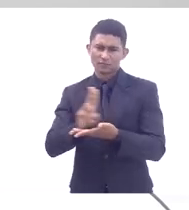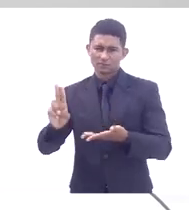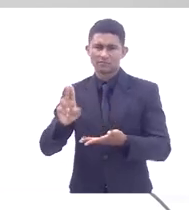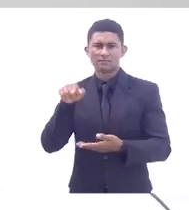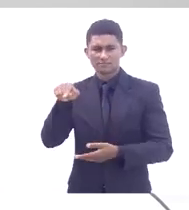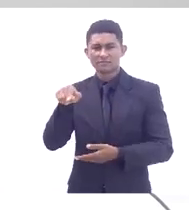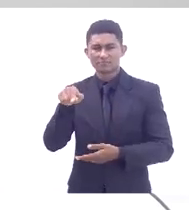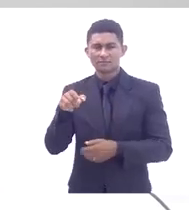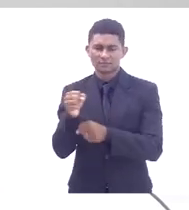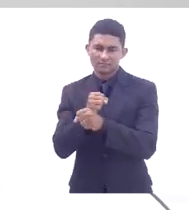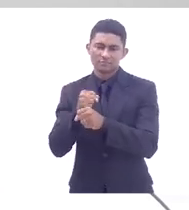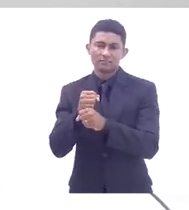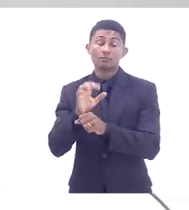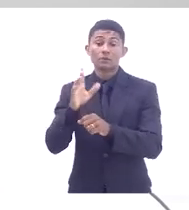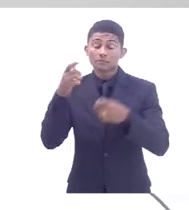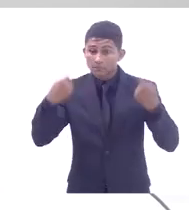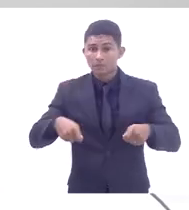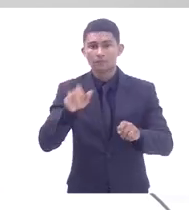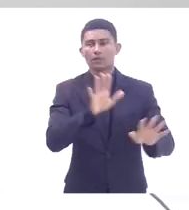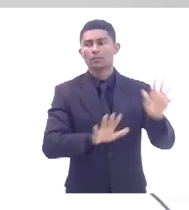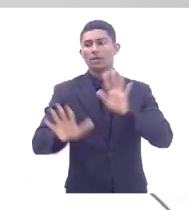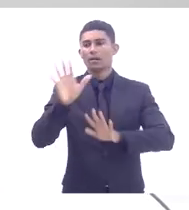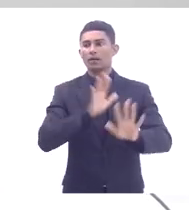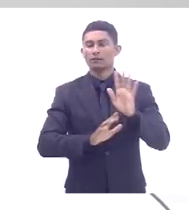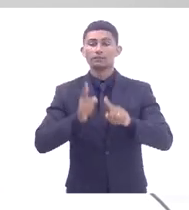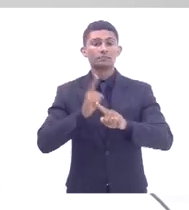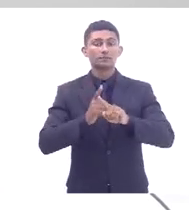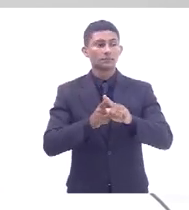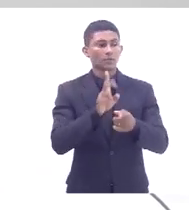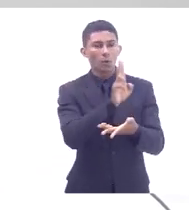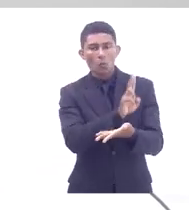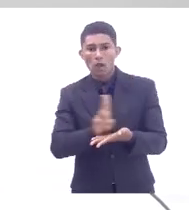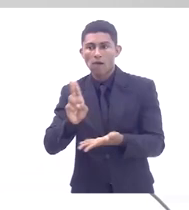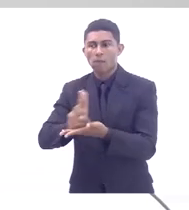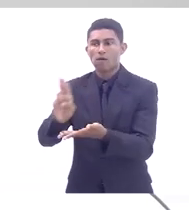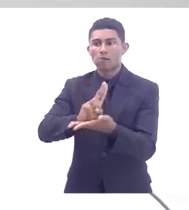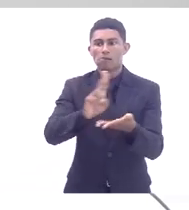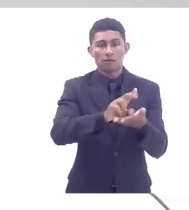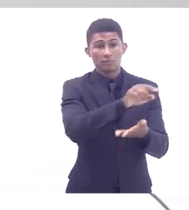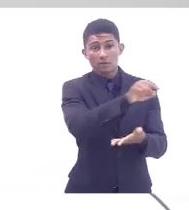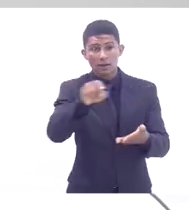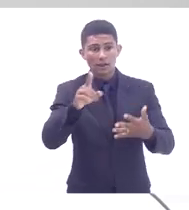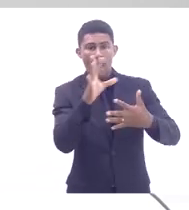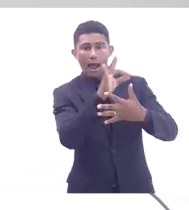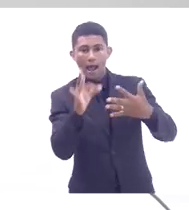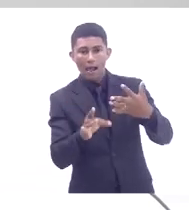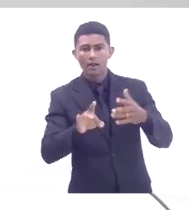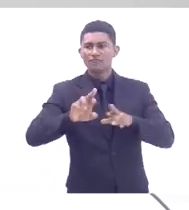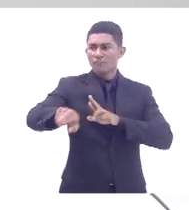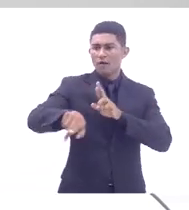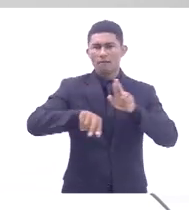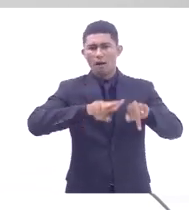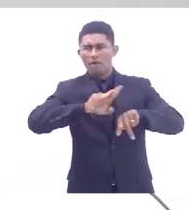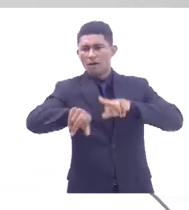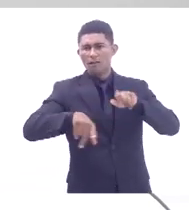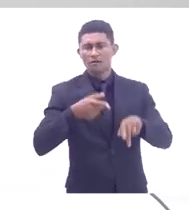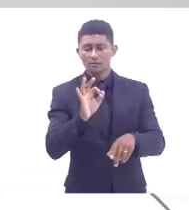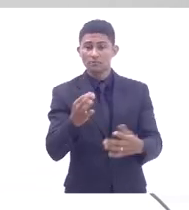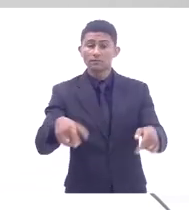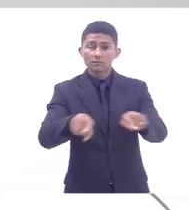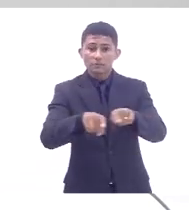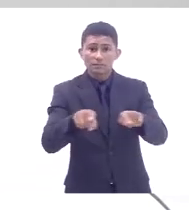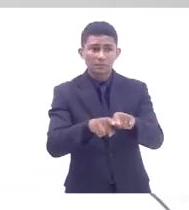vida pública mas é preciso tomar cuidado também porque as Universidades têm a características específicas e tem é digamos